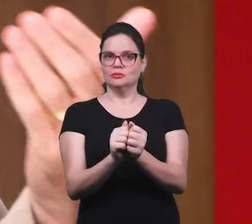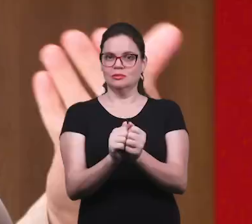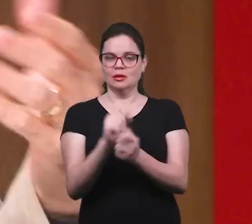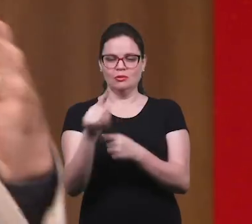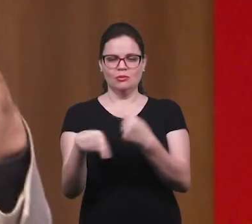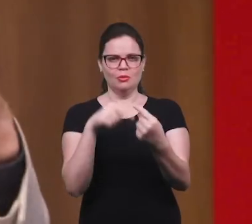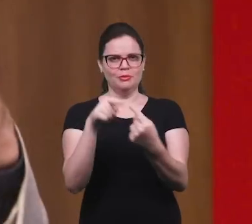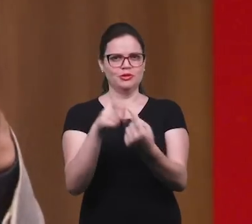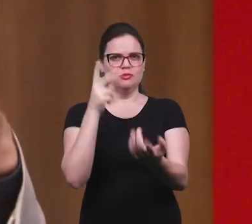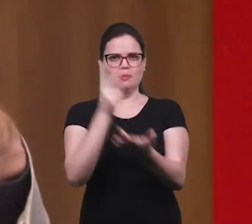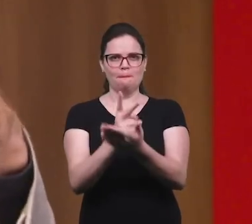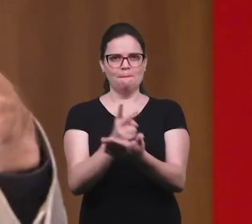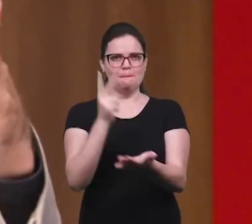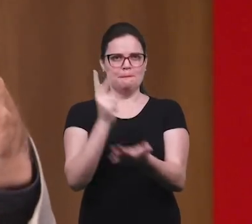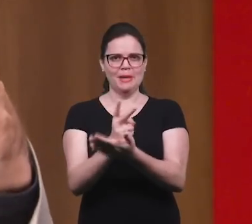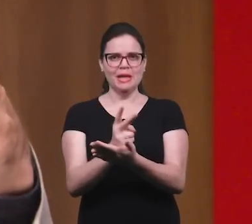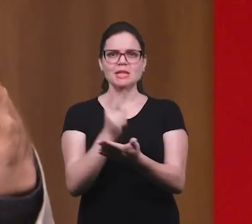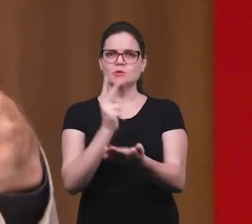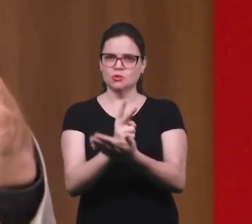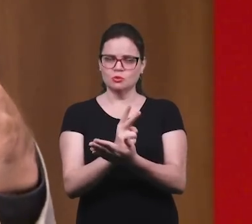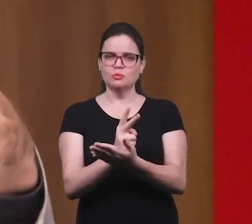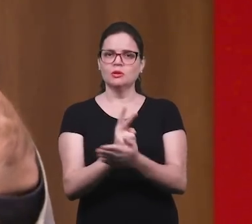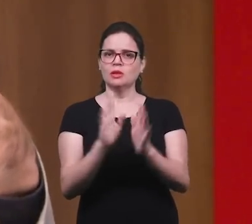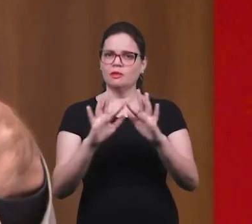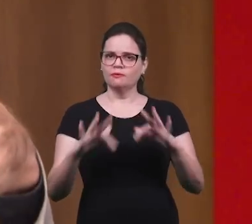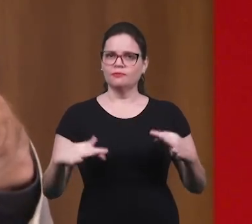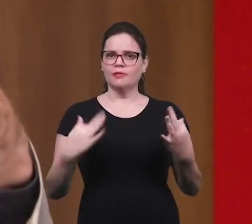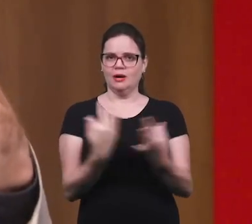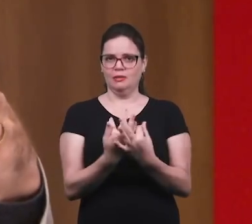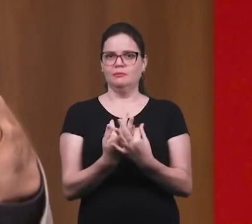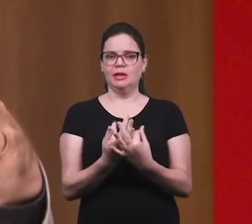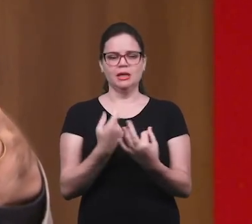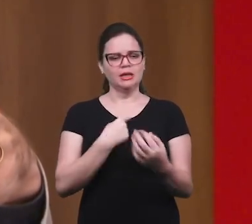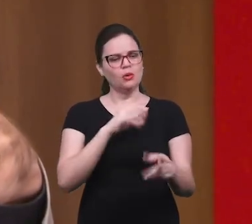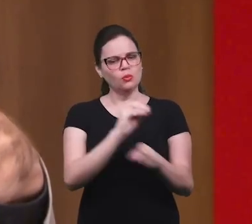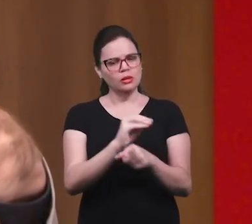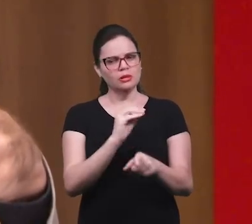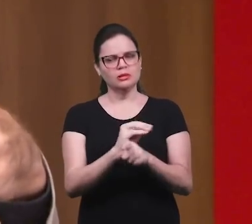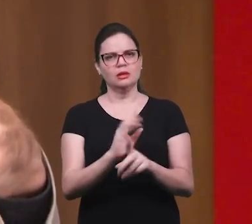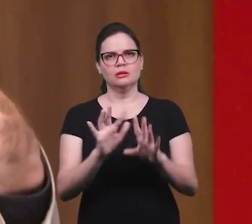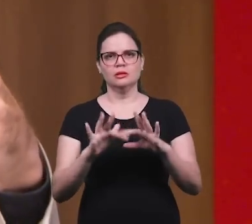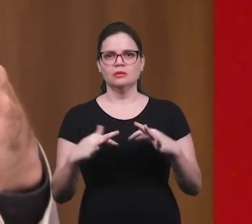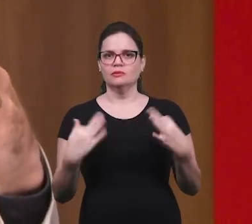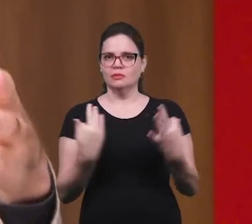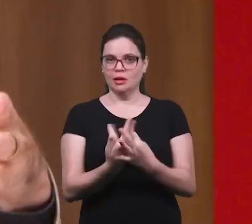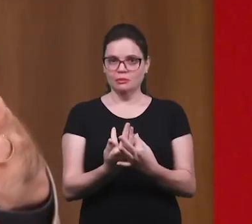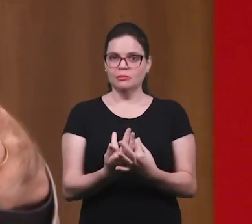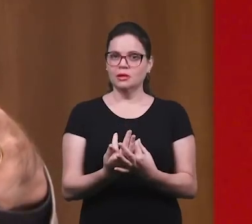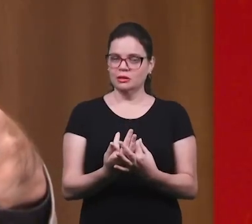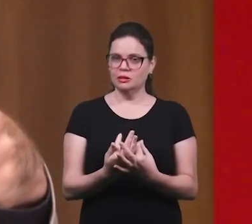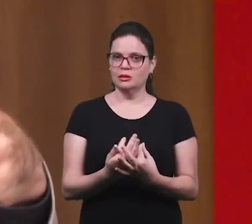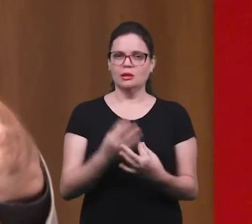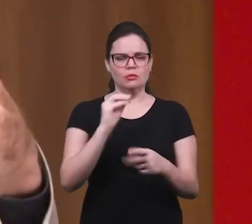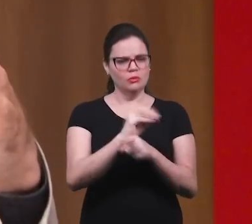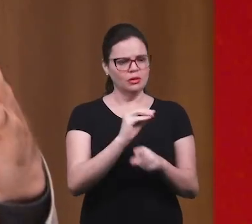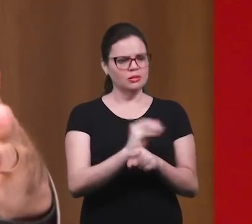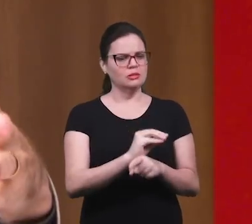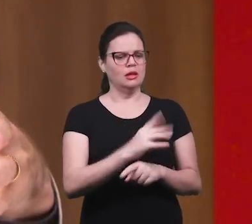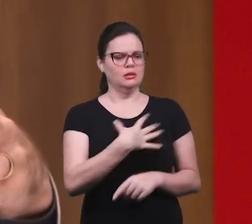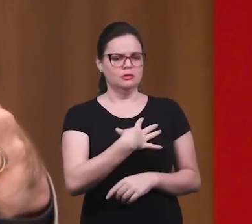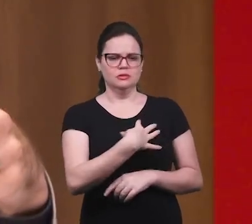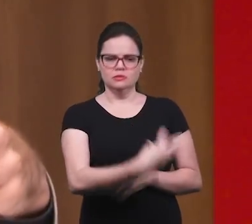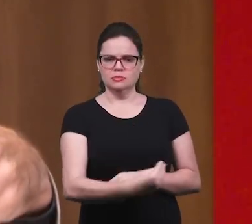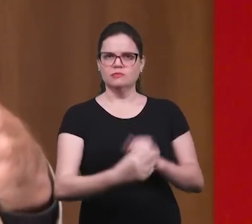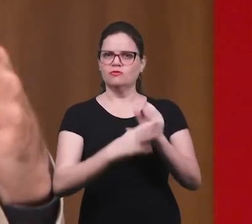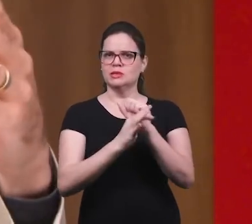missão, né? Numa missão de uma família, porque qual a missão ali? É preservar a família, é preservar os filhos, é dar